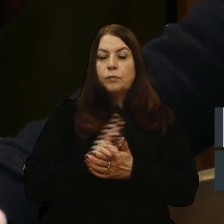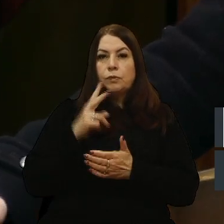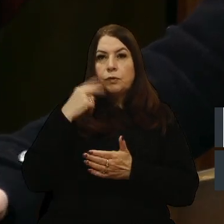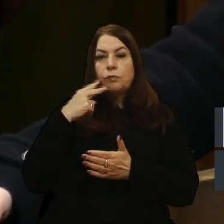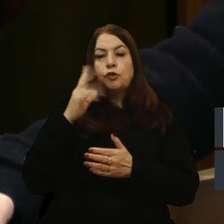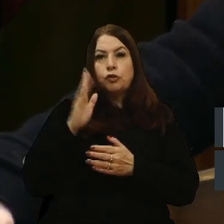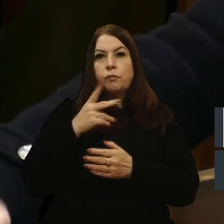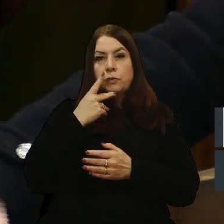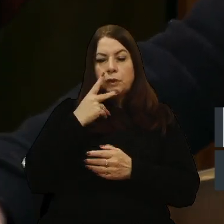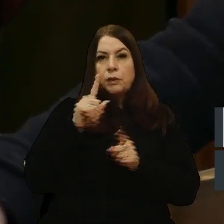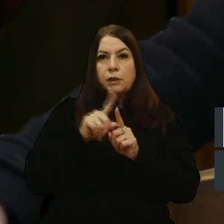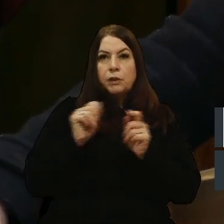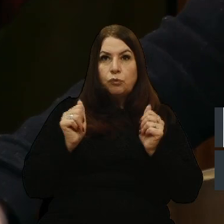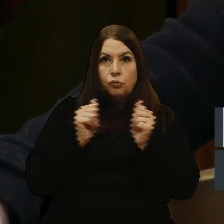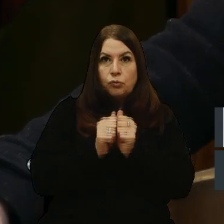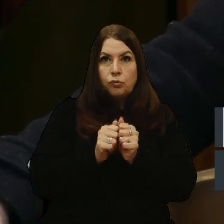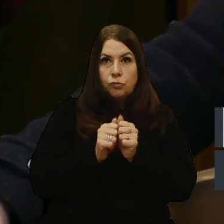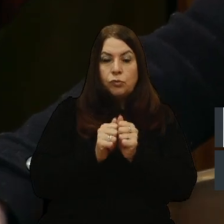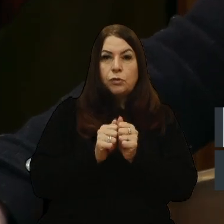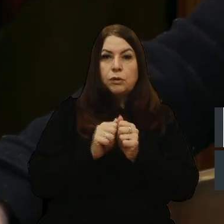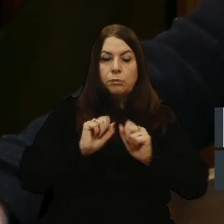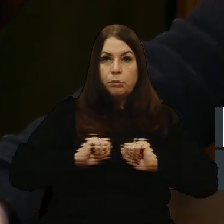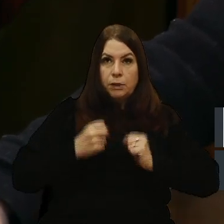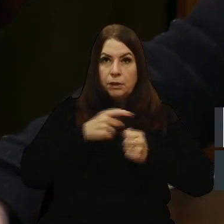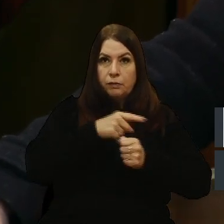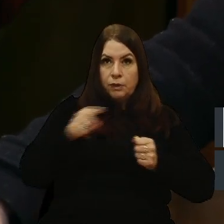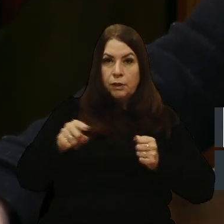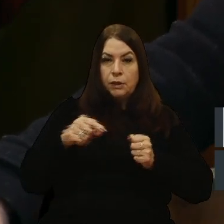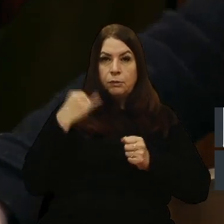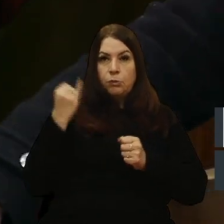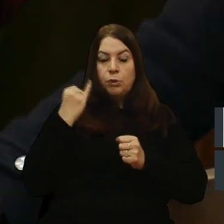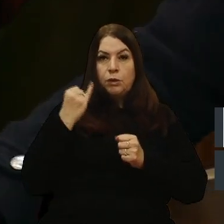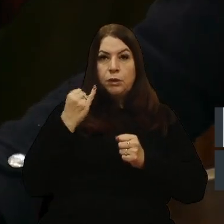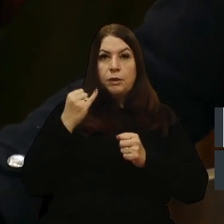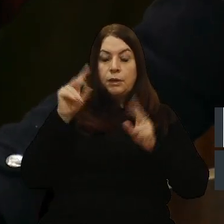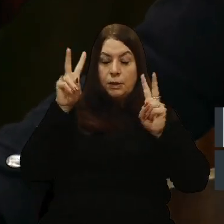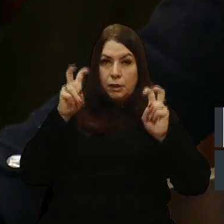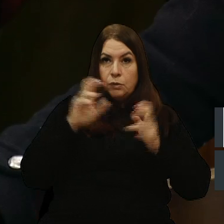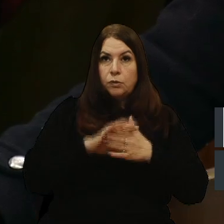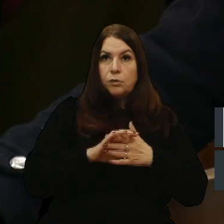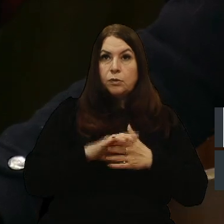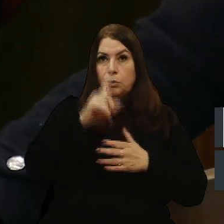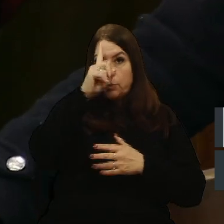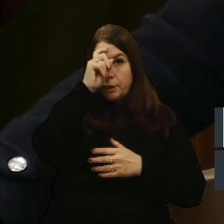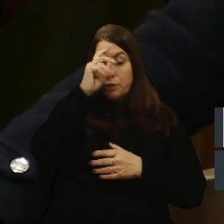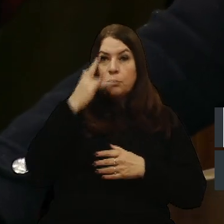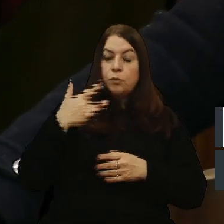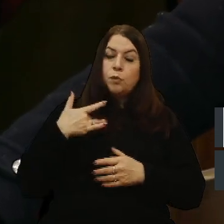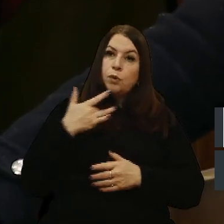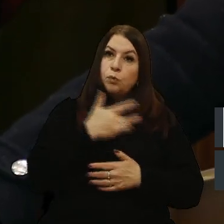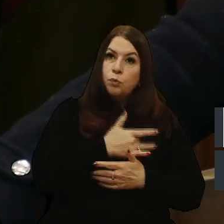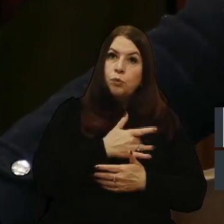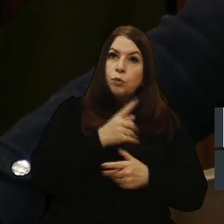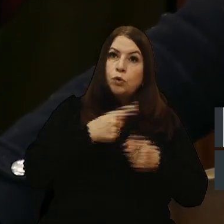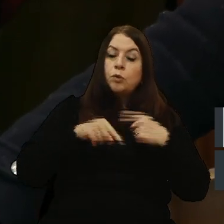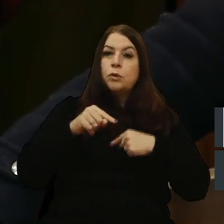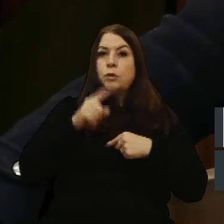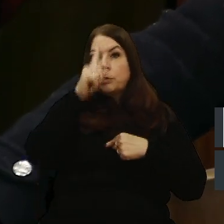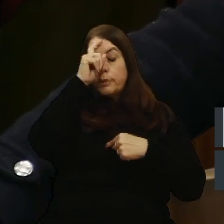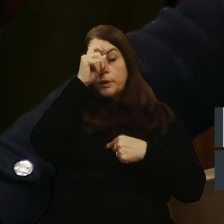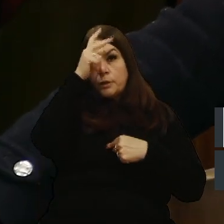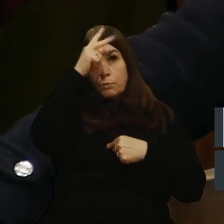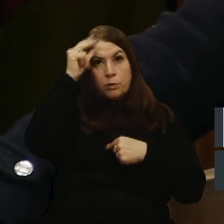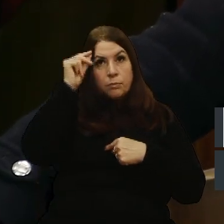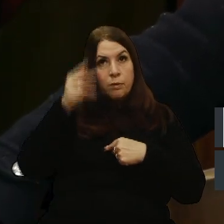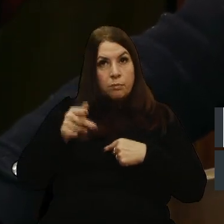já comentaram que querem ir junto com a gente para defender essa importante bandeira. Então, o Hospital Saúde, né, se tornar um hospital